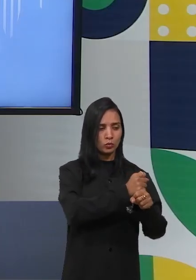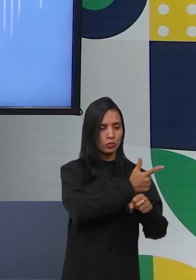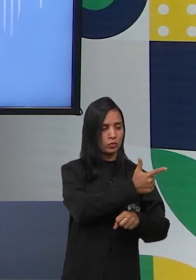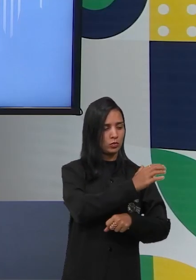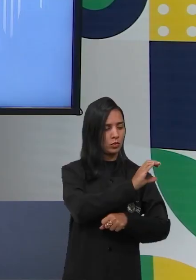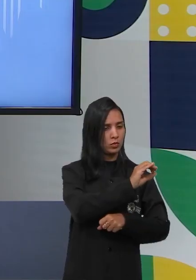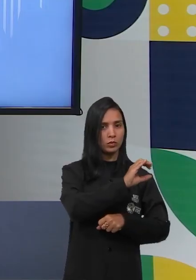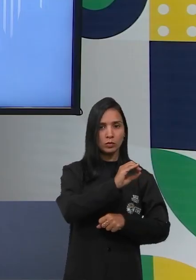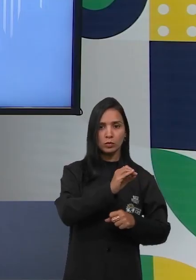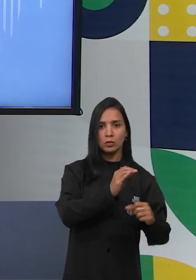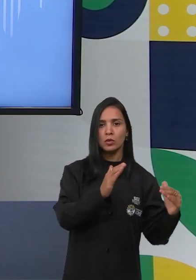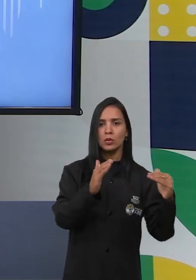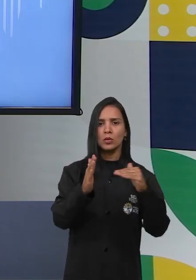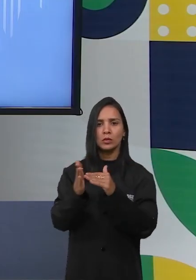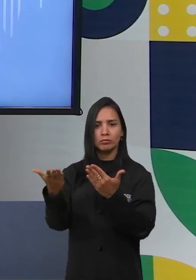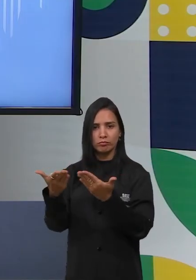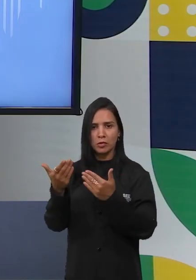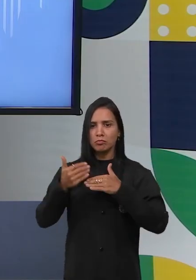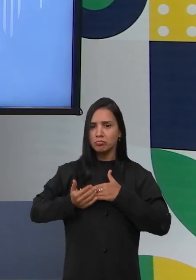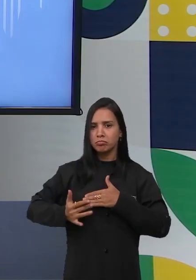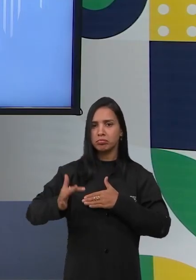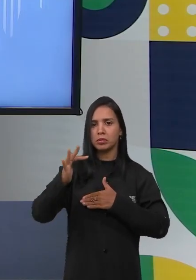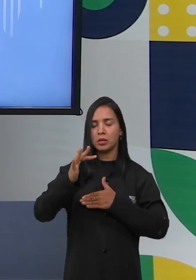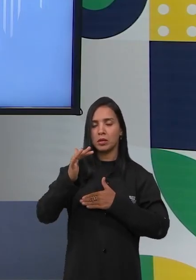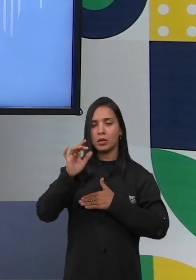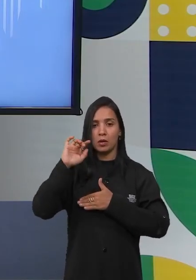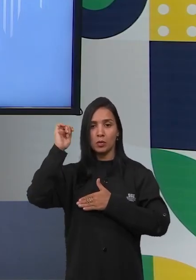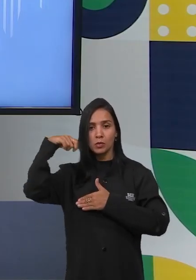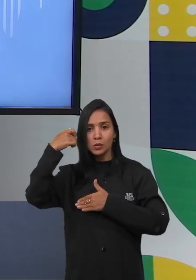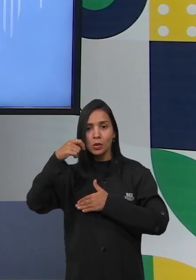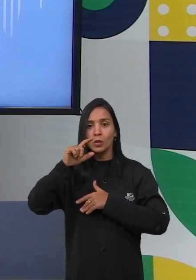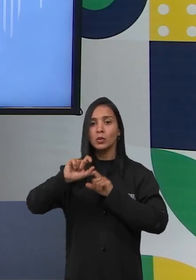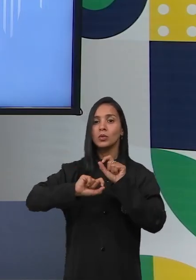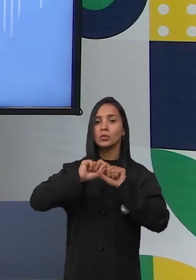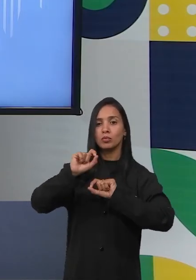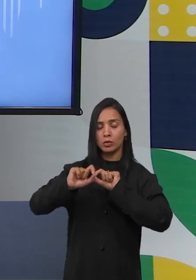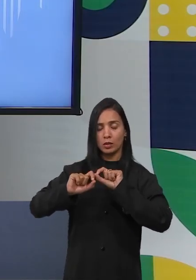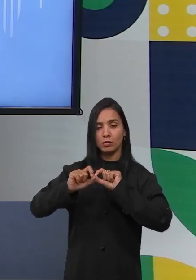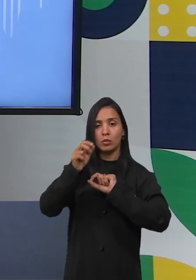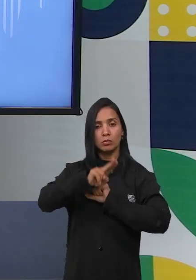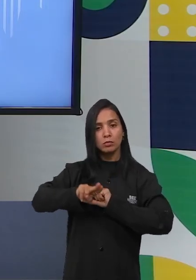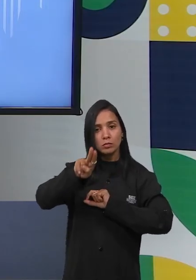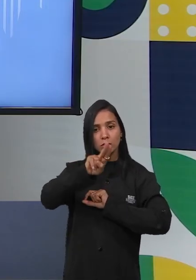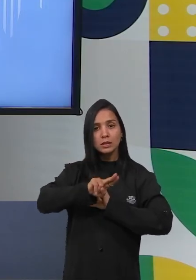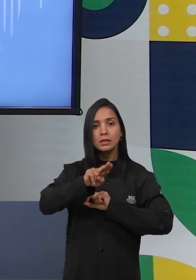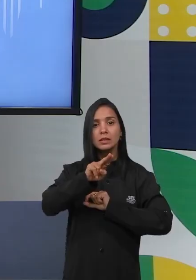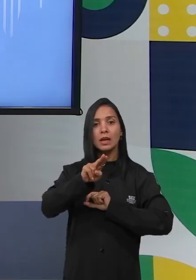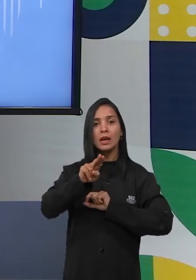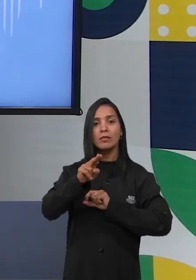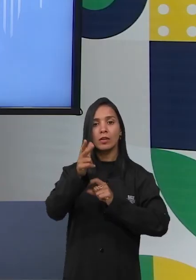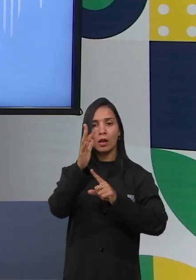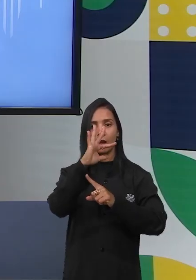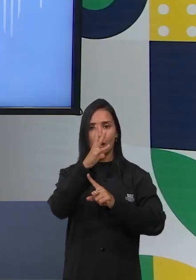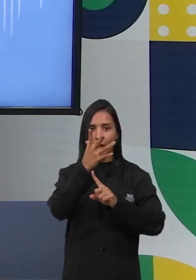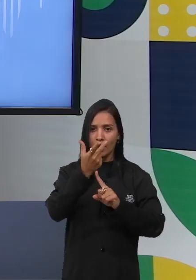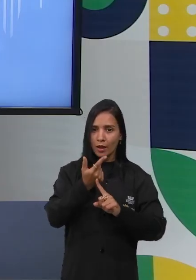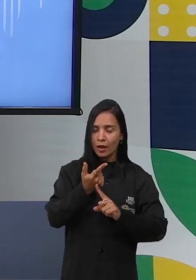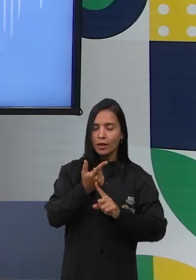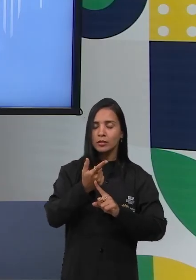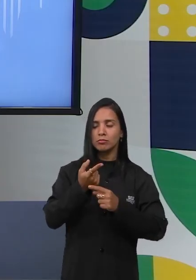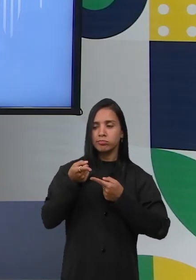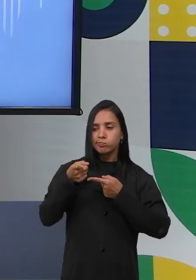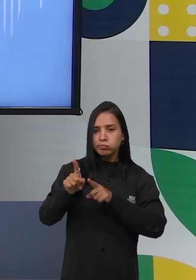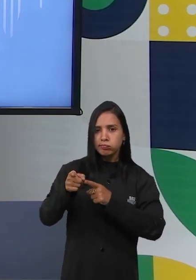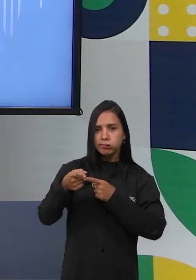frente, né, em diante, os artistas eles usaram a arte para fazer críticas ao sistema de